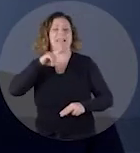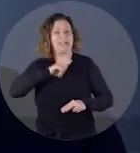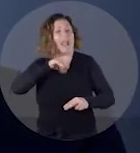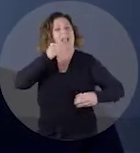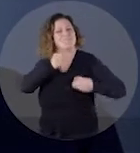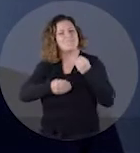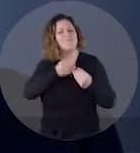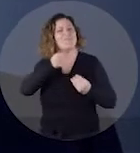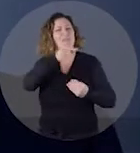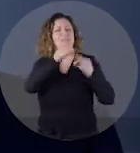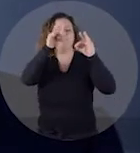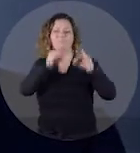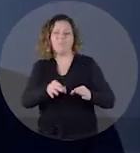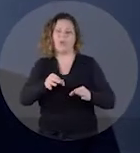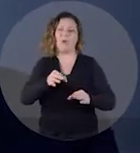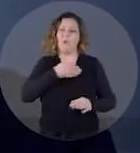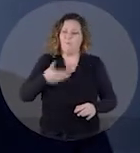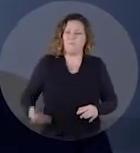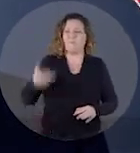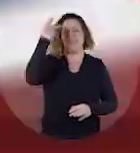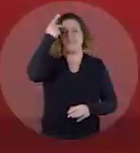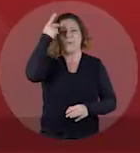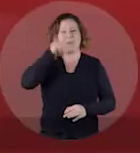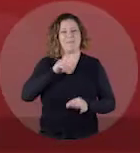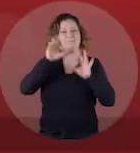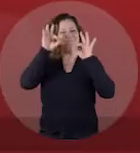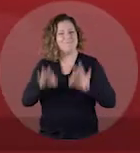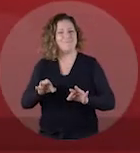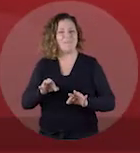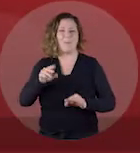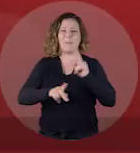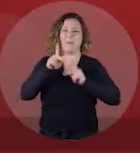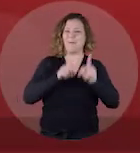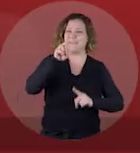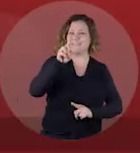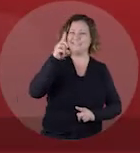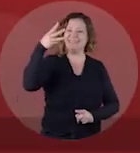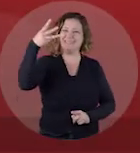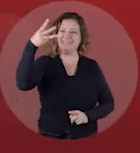condições de governar São Paulo para garantir os direitos do povo.